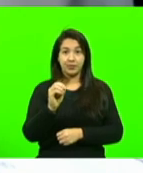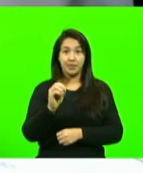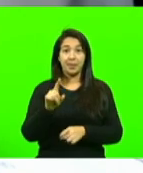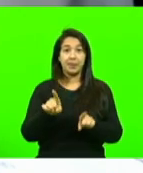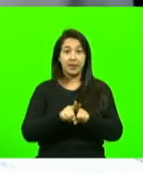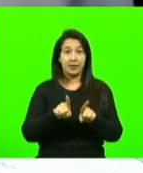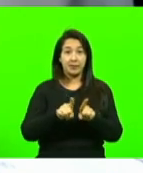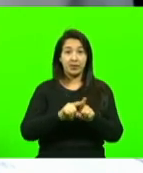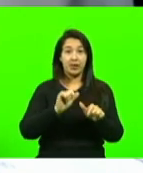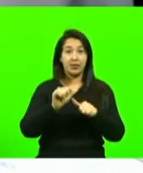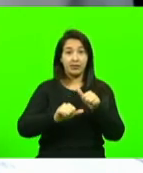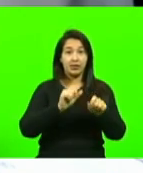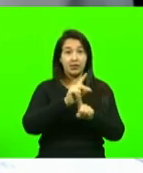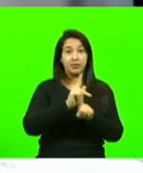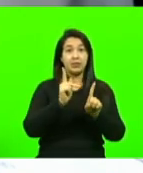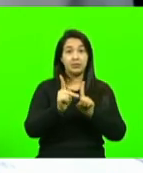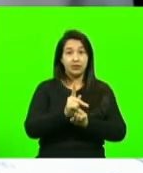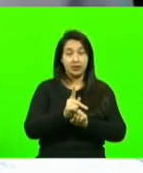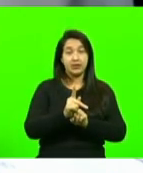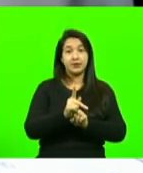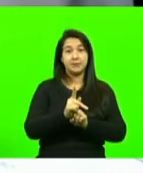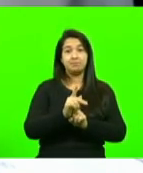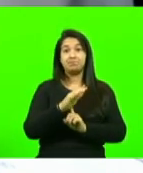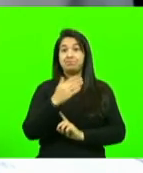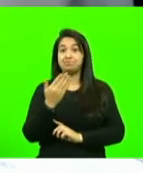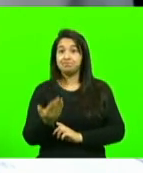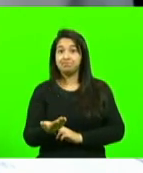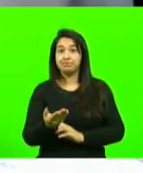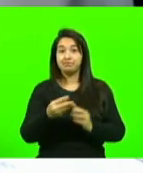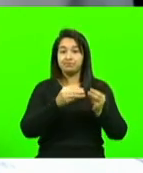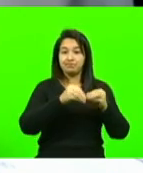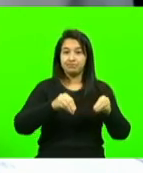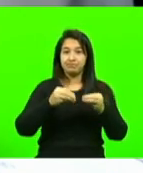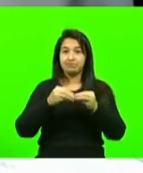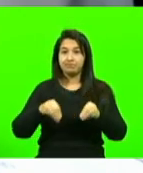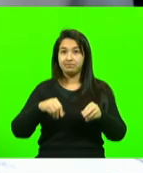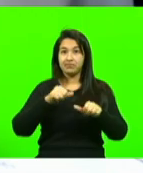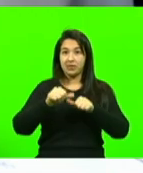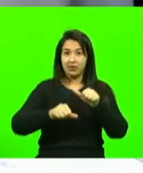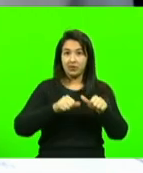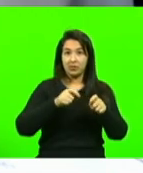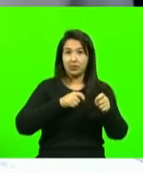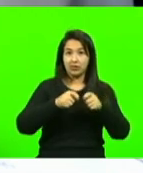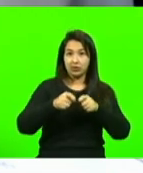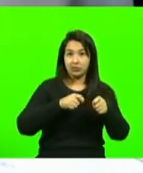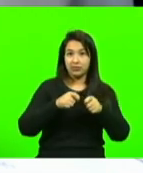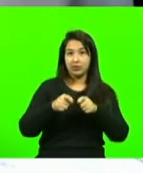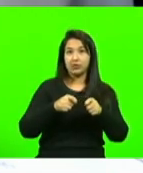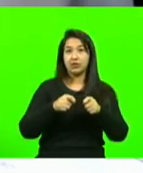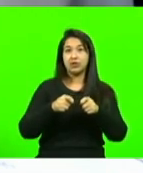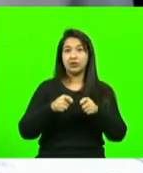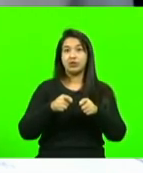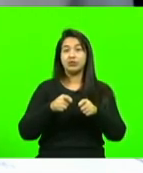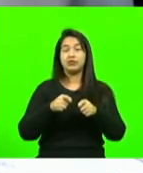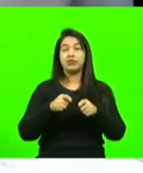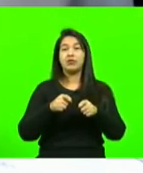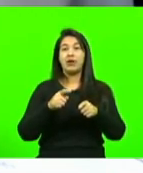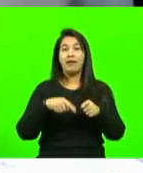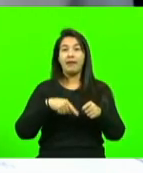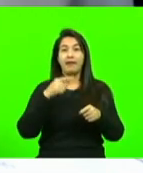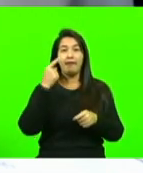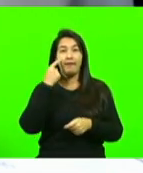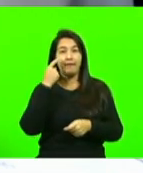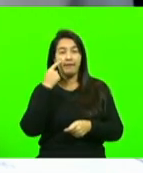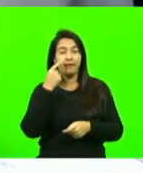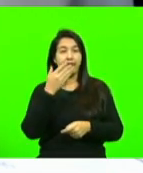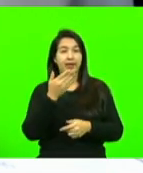reforma da Previdência Então esse eixo de destruição e desmonte a reforma administrativa é um combinado desse processo todo né do ponto de vista